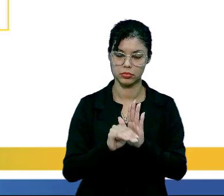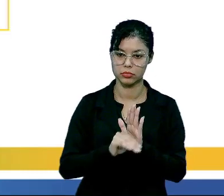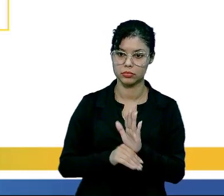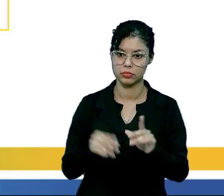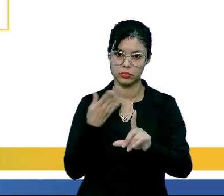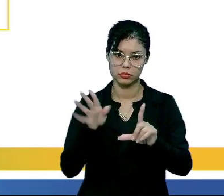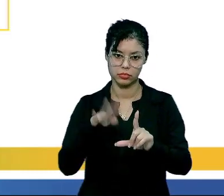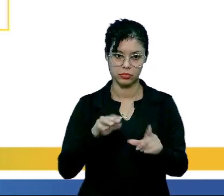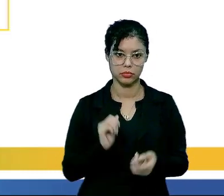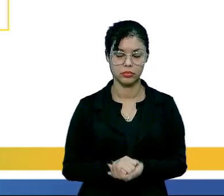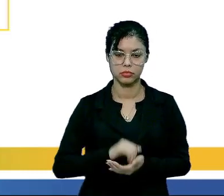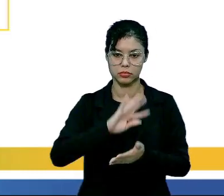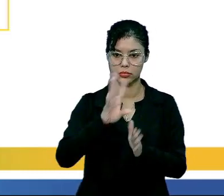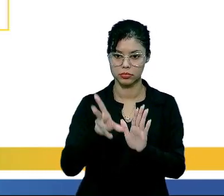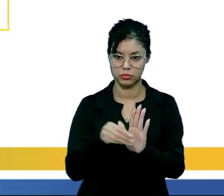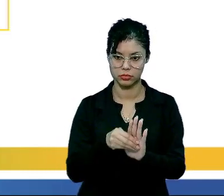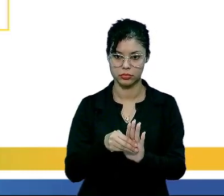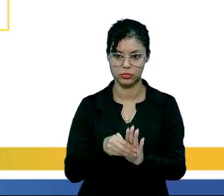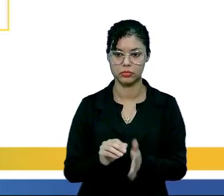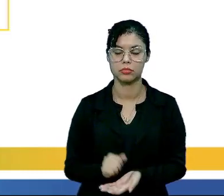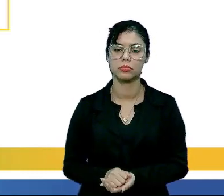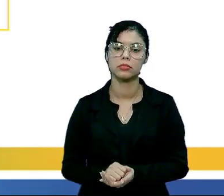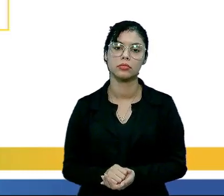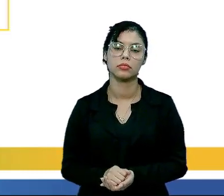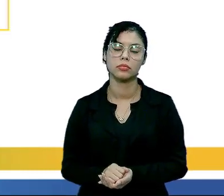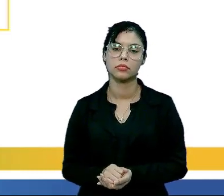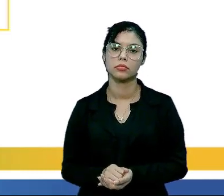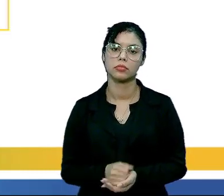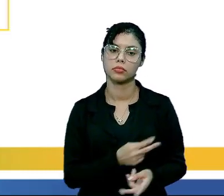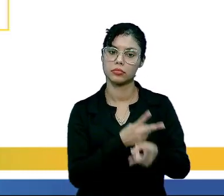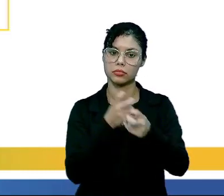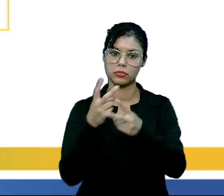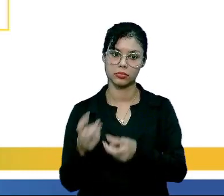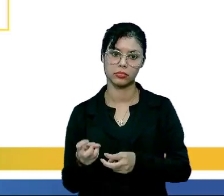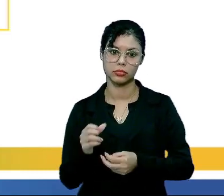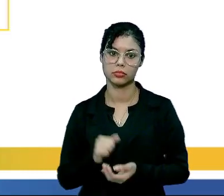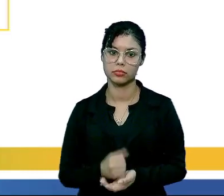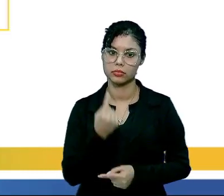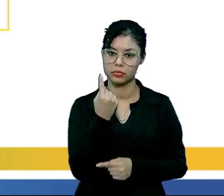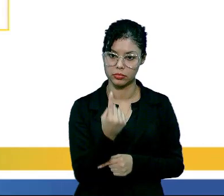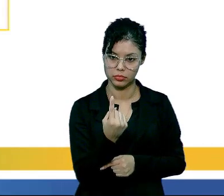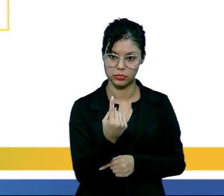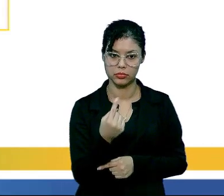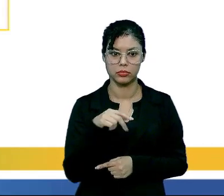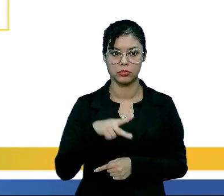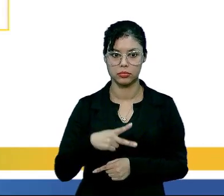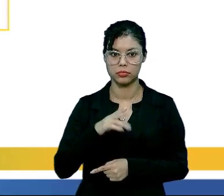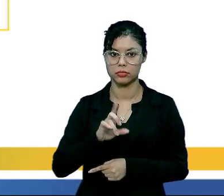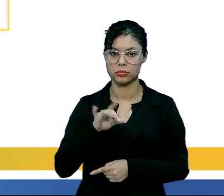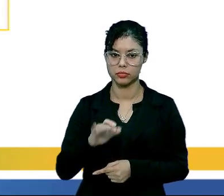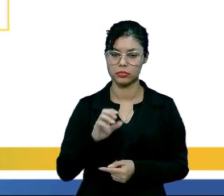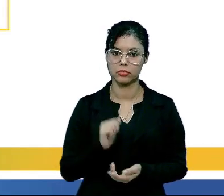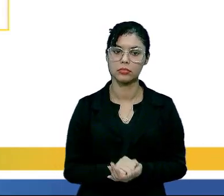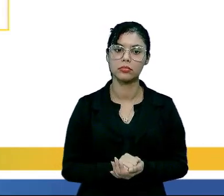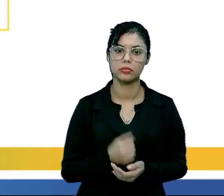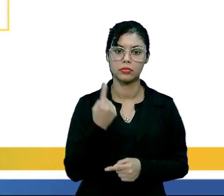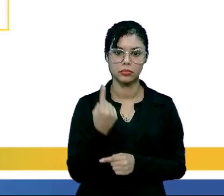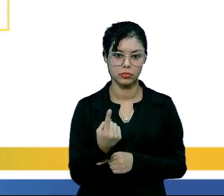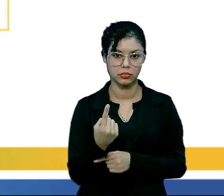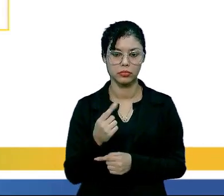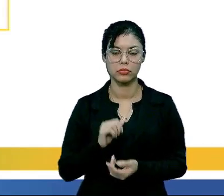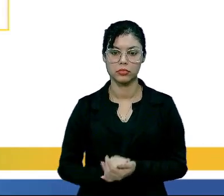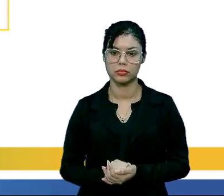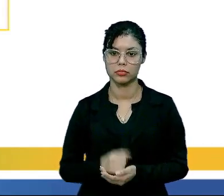da nossa tabela nós vamos preencher com uma proporção, tá? Perceba que eu tenho 1 mol de PCl5 formando 1 mol